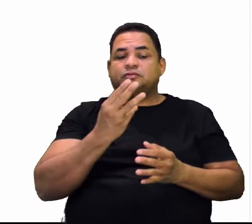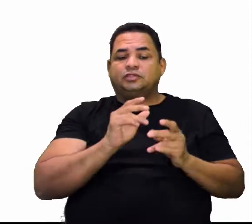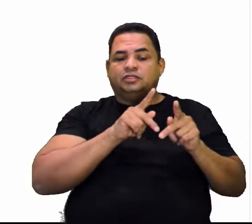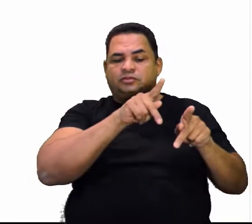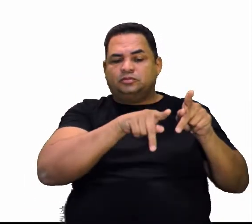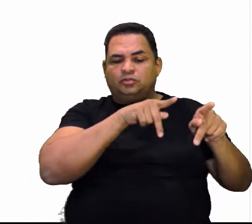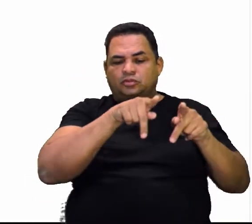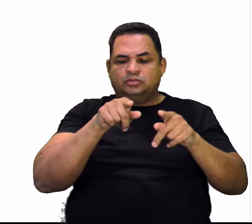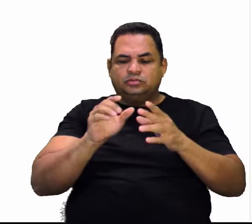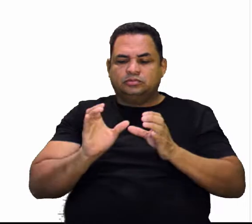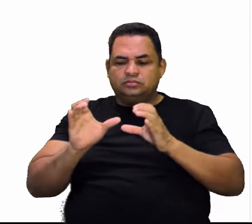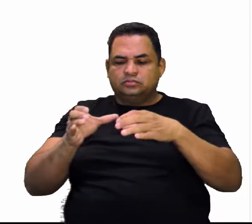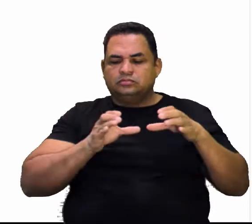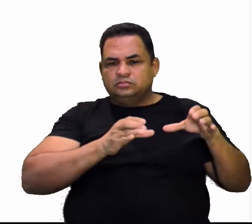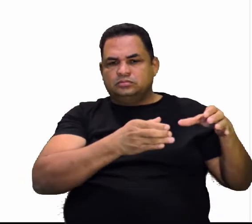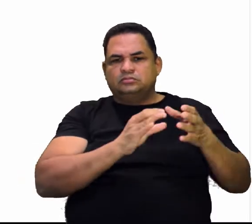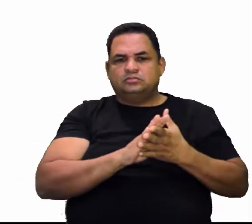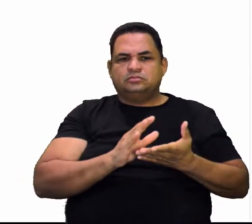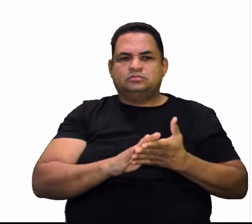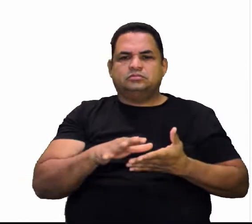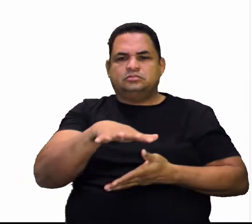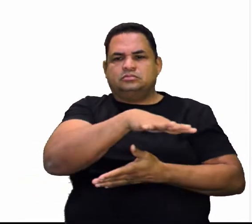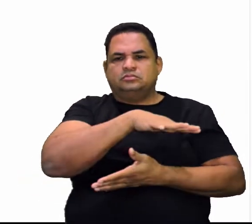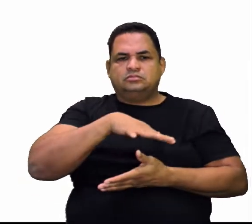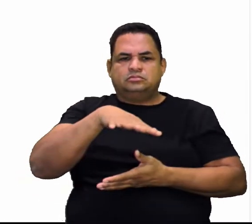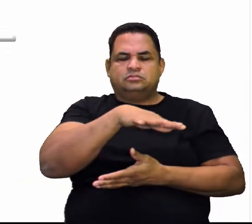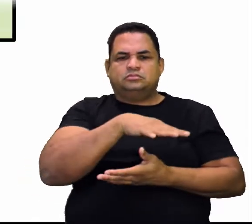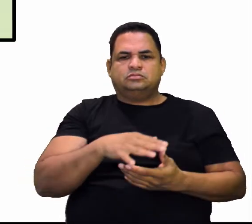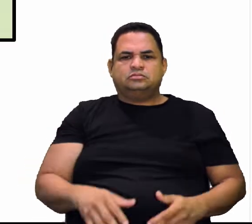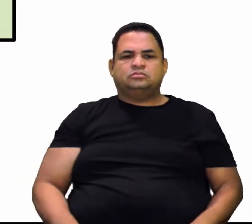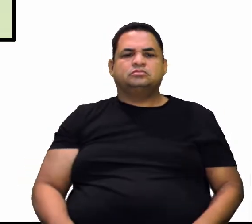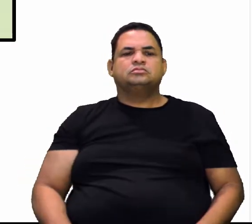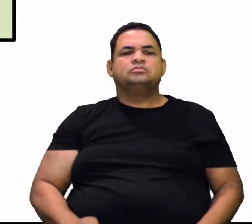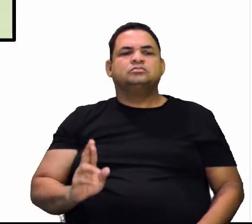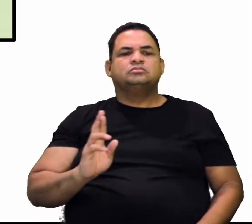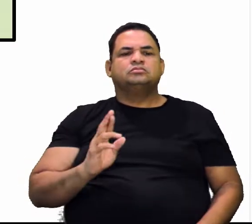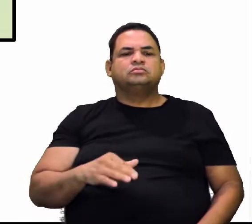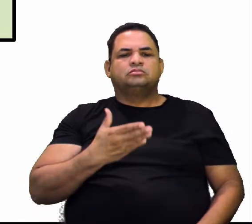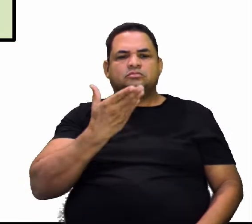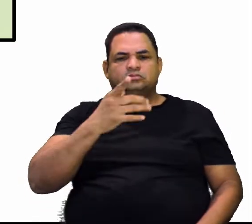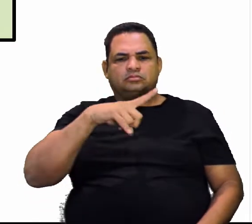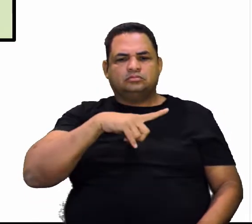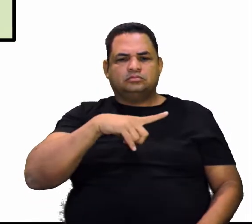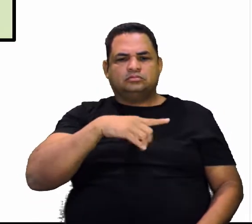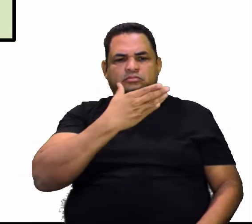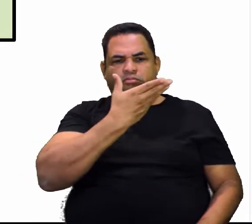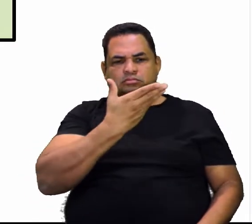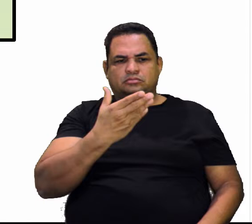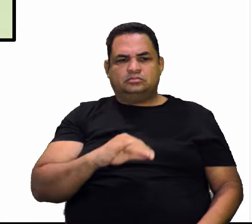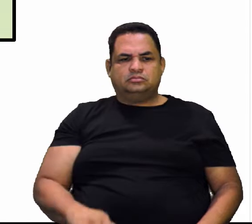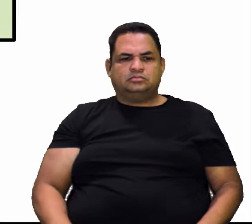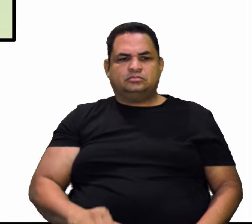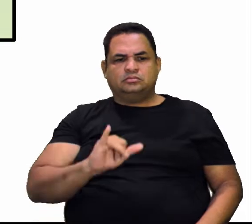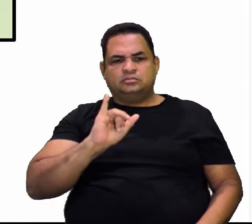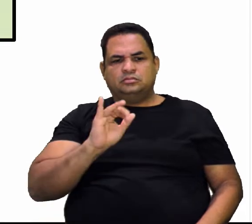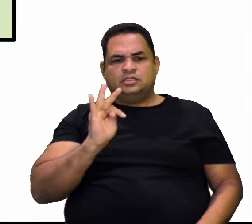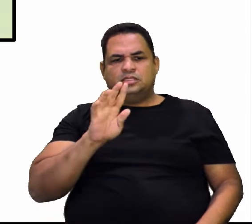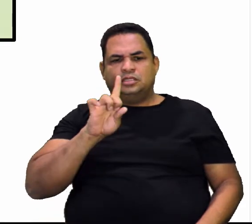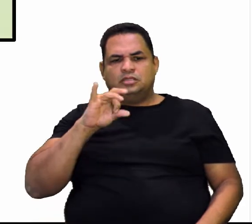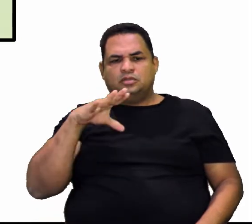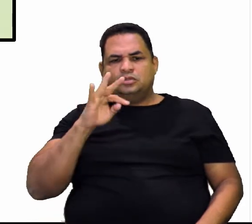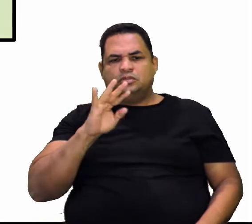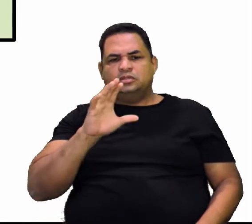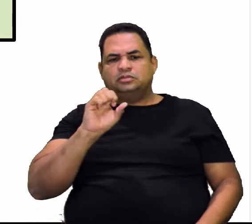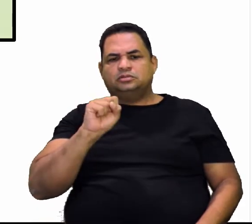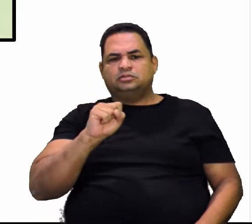povos que se encontravam na região nessa época. Quem são? Primeiro, nós temos aí os